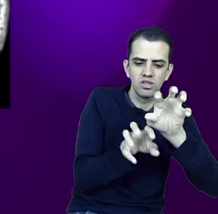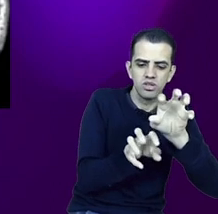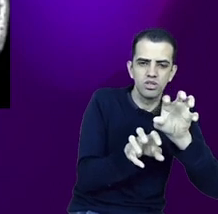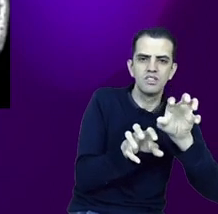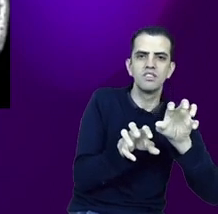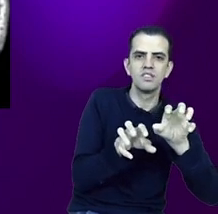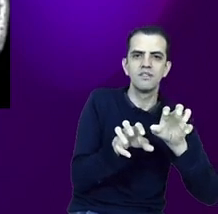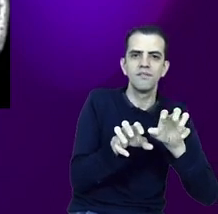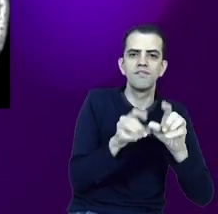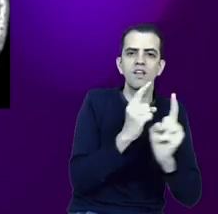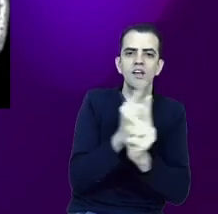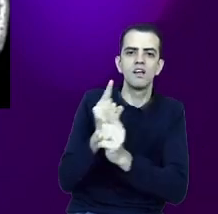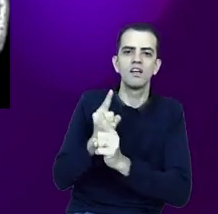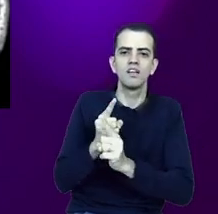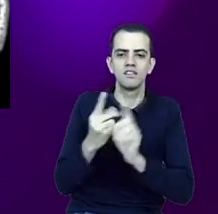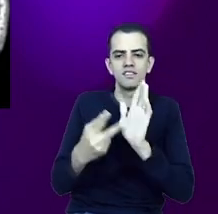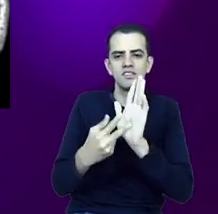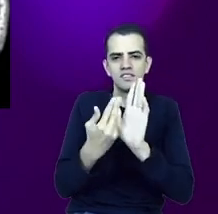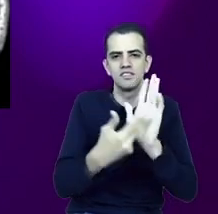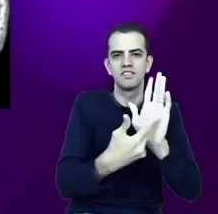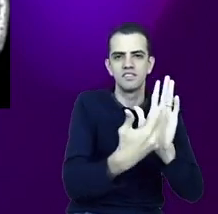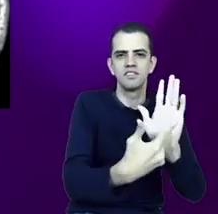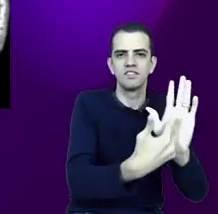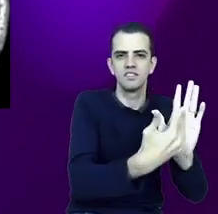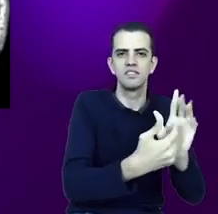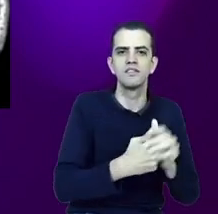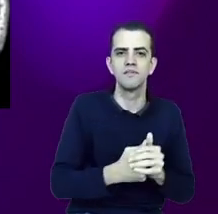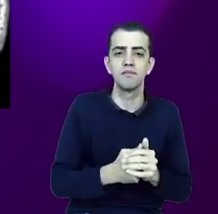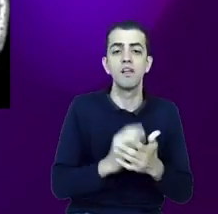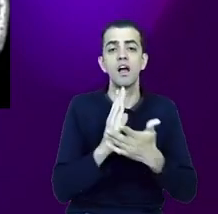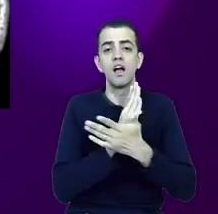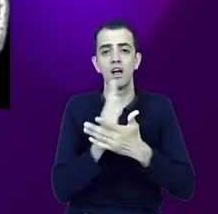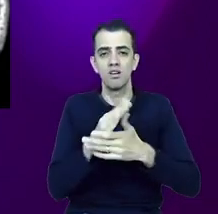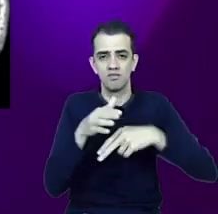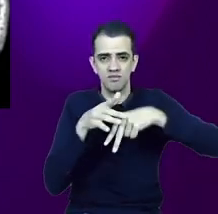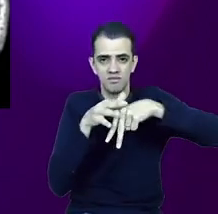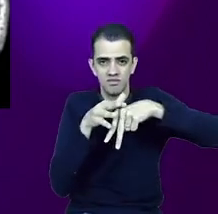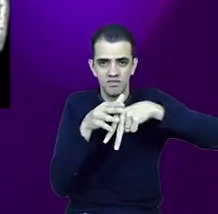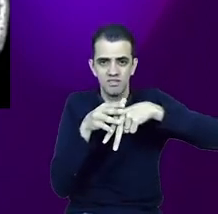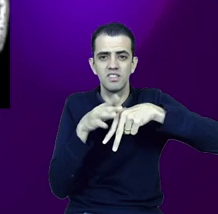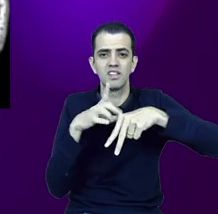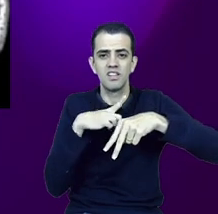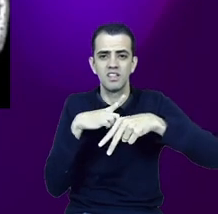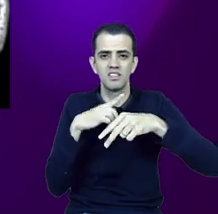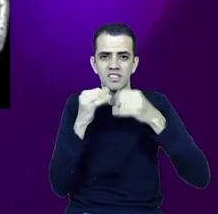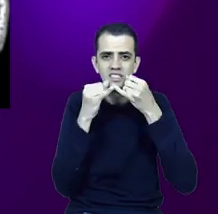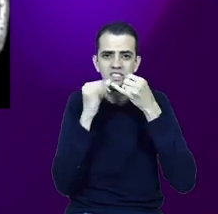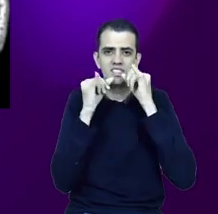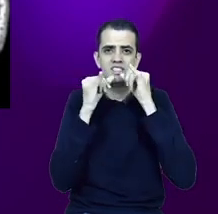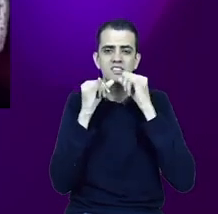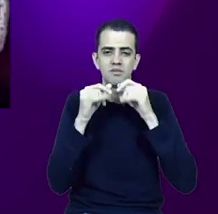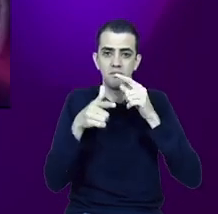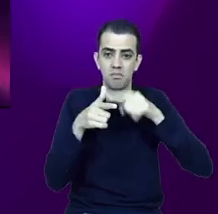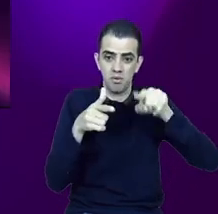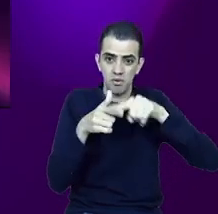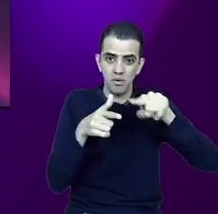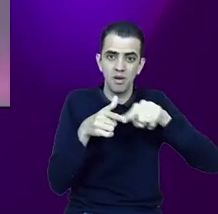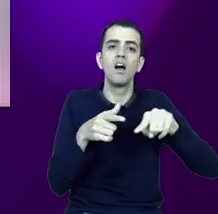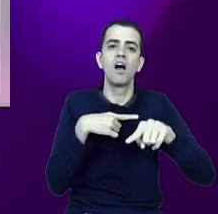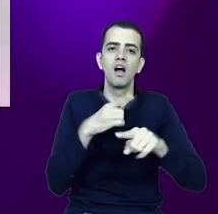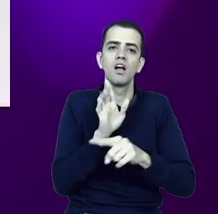para uma possível ressecção, principalmente nos pacientes que têm distúrbios elétricos como manifestação clínica, né?